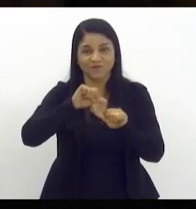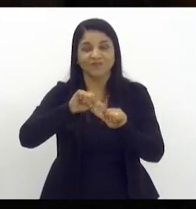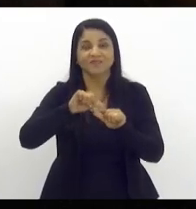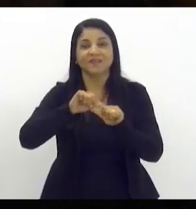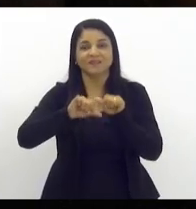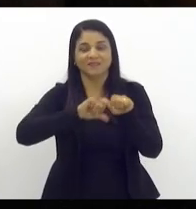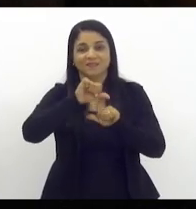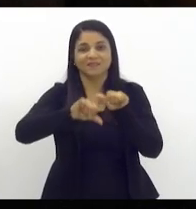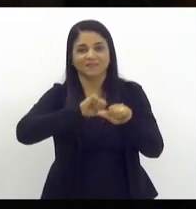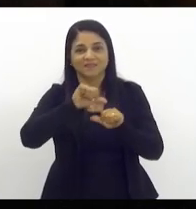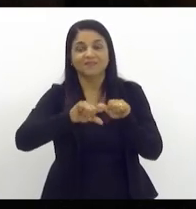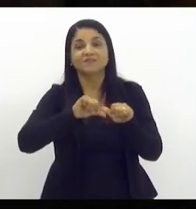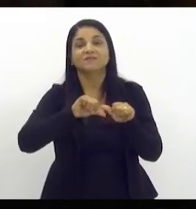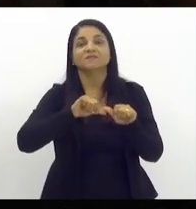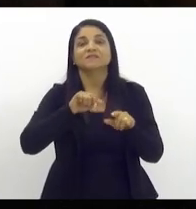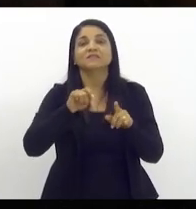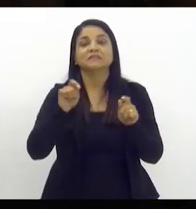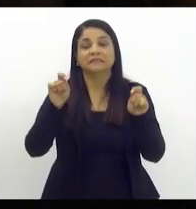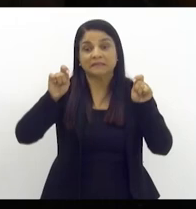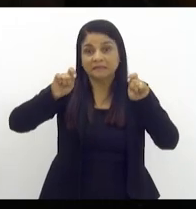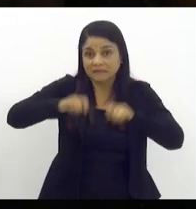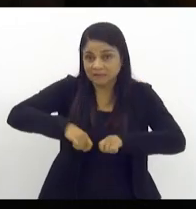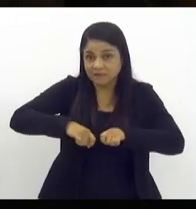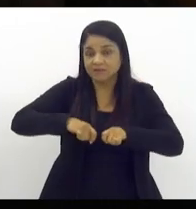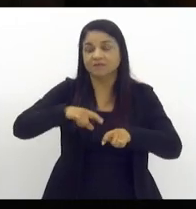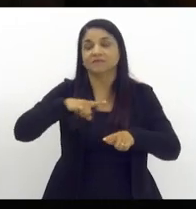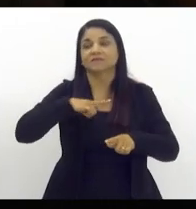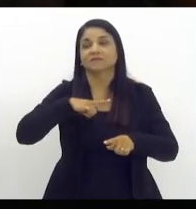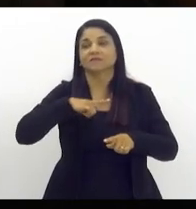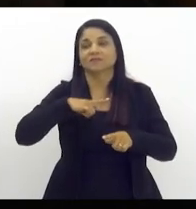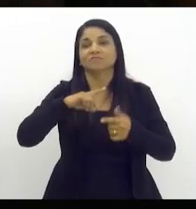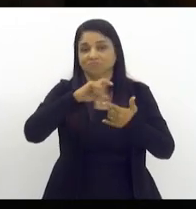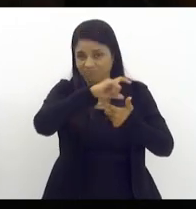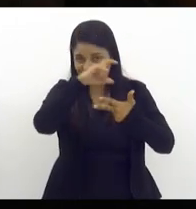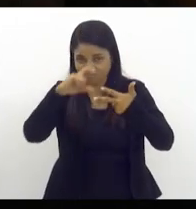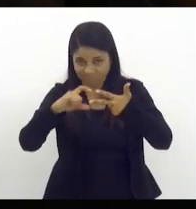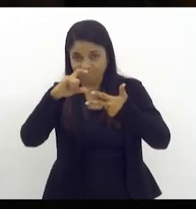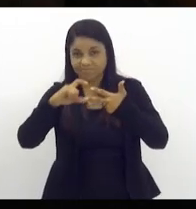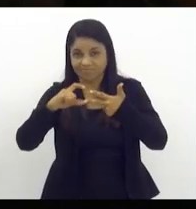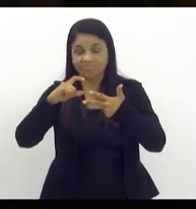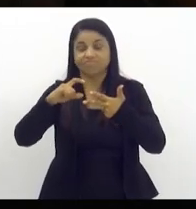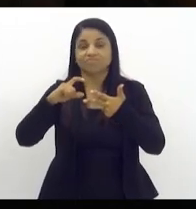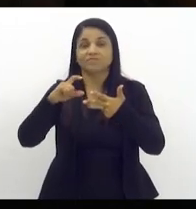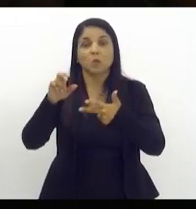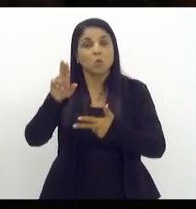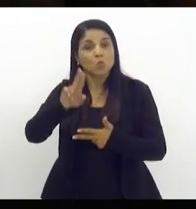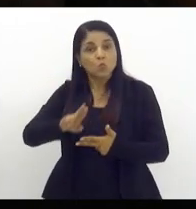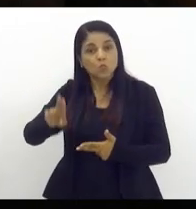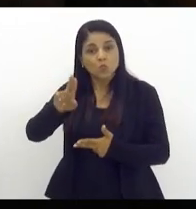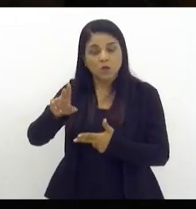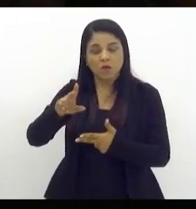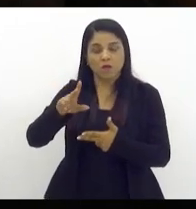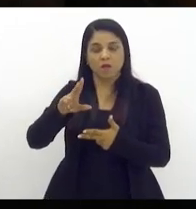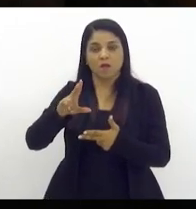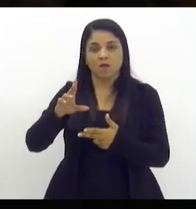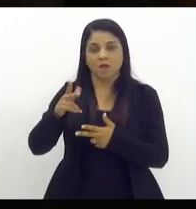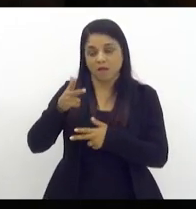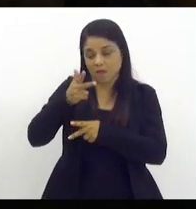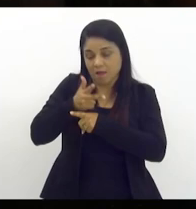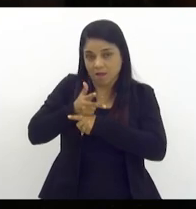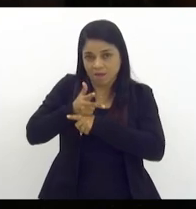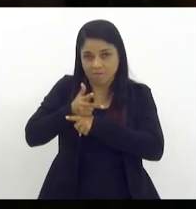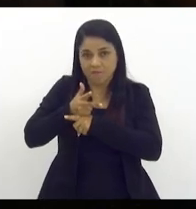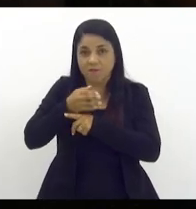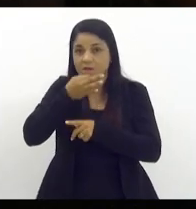deverá o Poder Executivo instalar câmaras de vídeo e de áudio